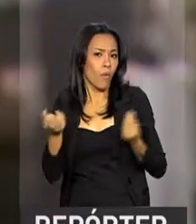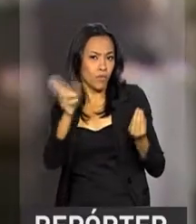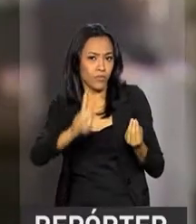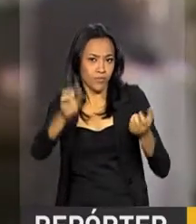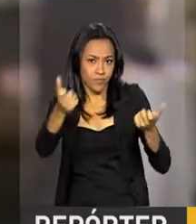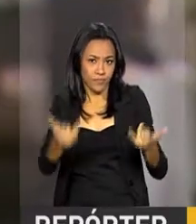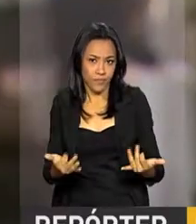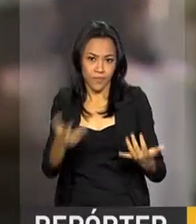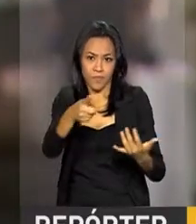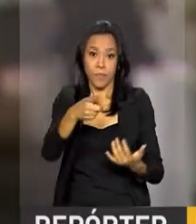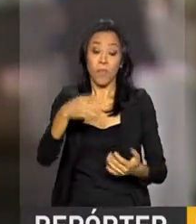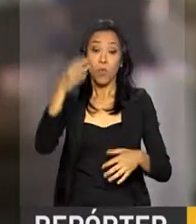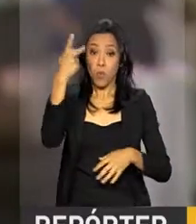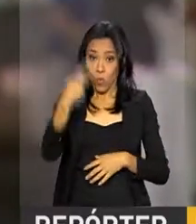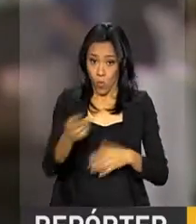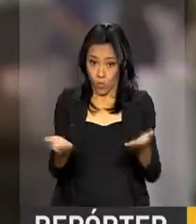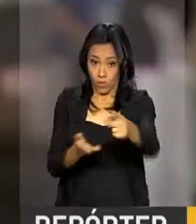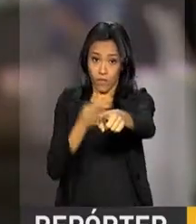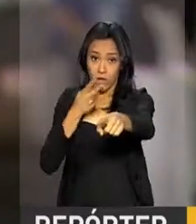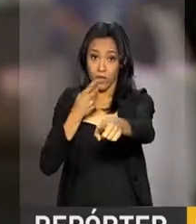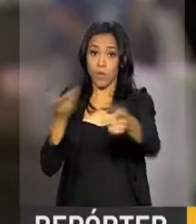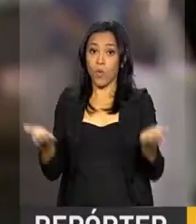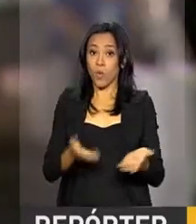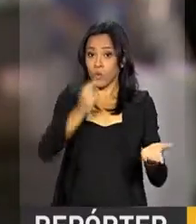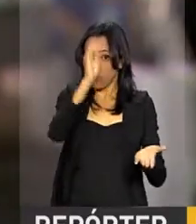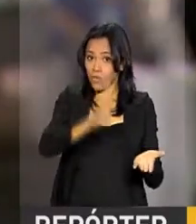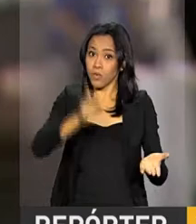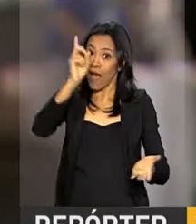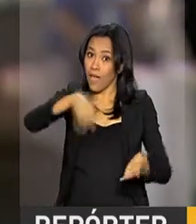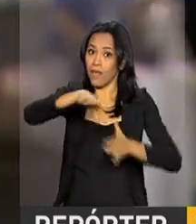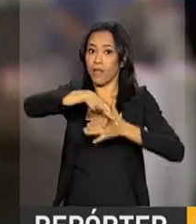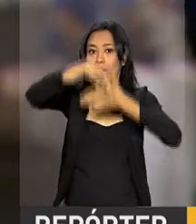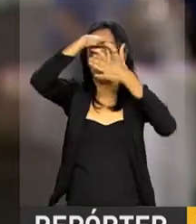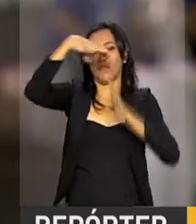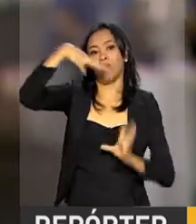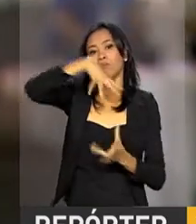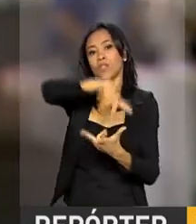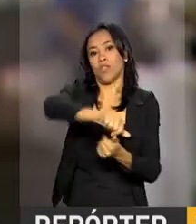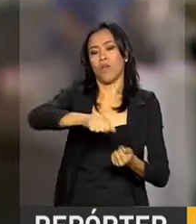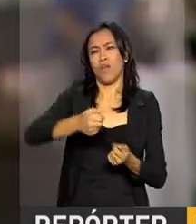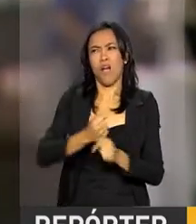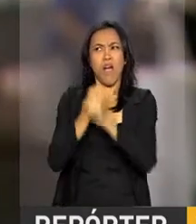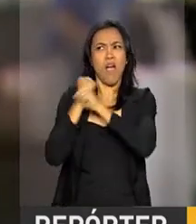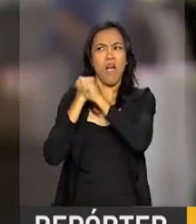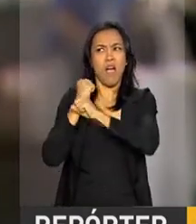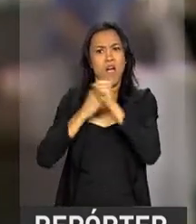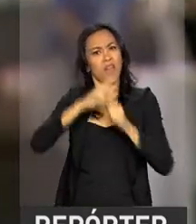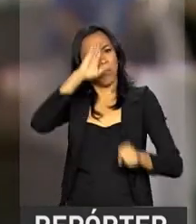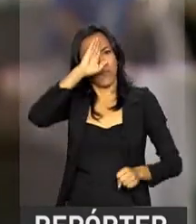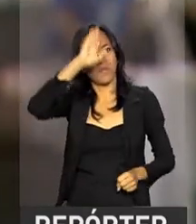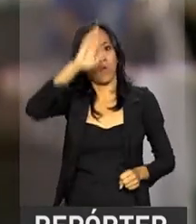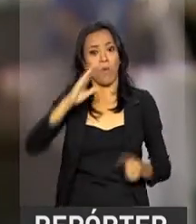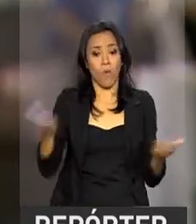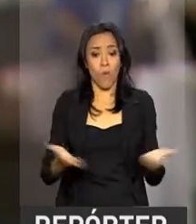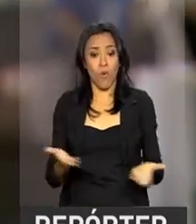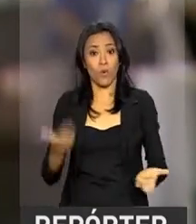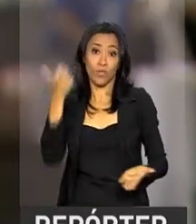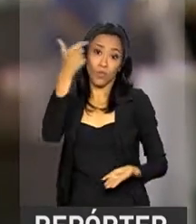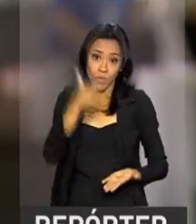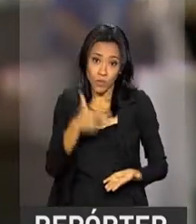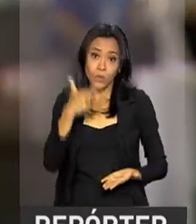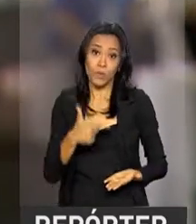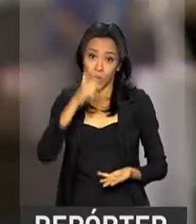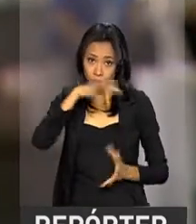brasil é um dos líderes mundiais mundiais na área de biocombustíveis durante muitos anos foi o principal produtor de etanol hoje somos o segundo